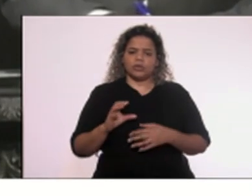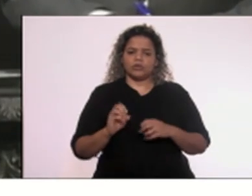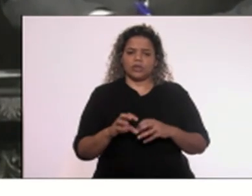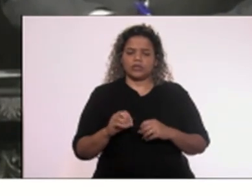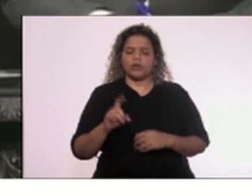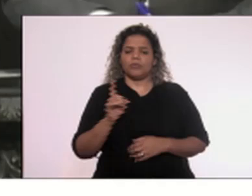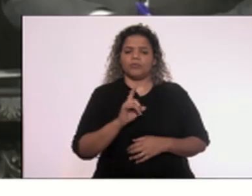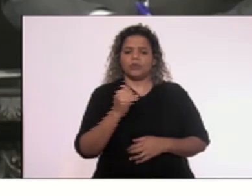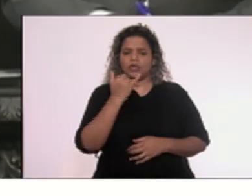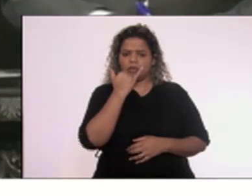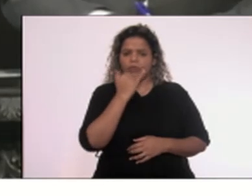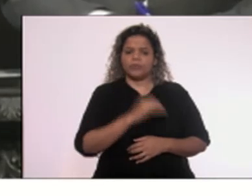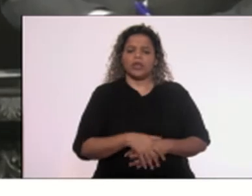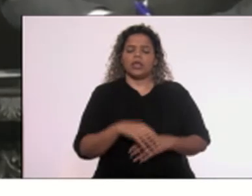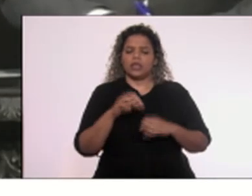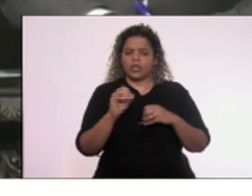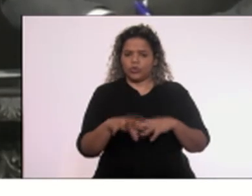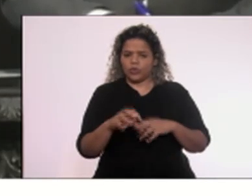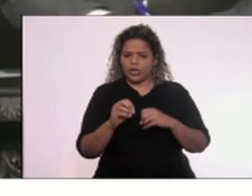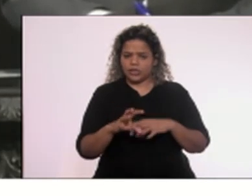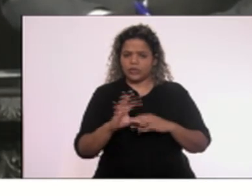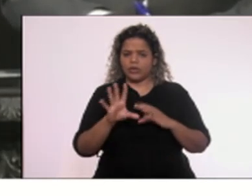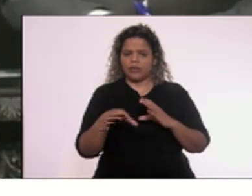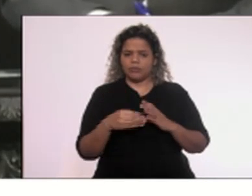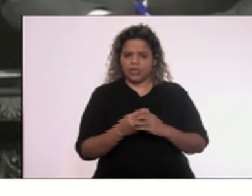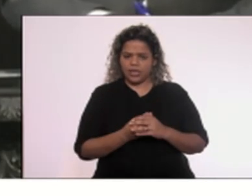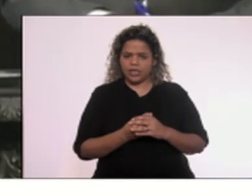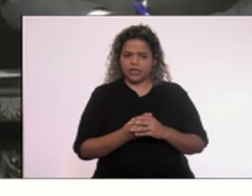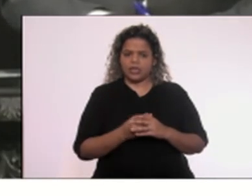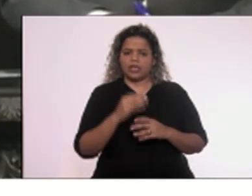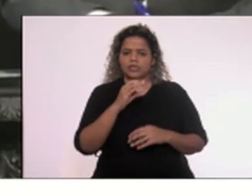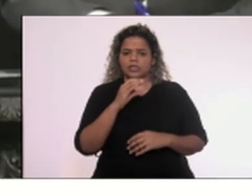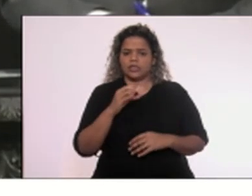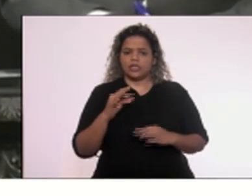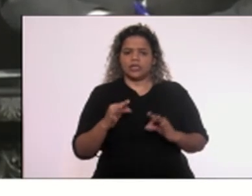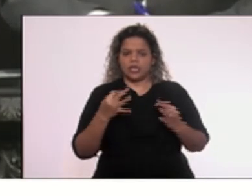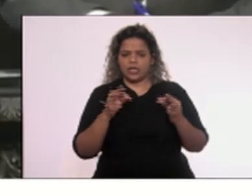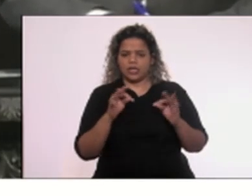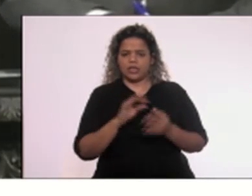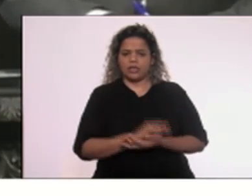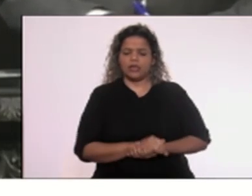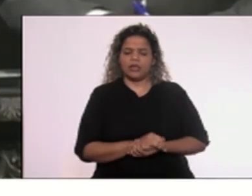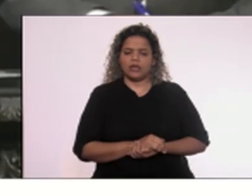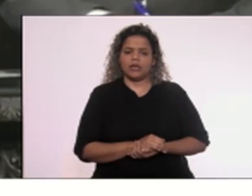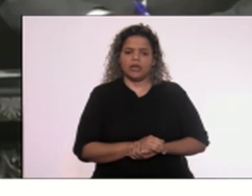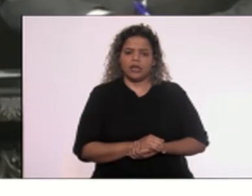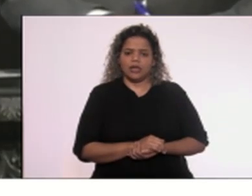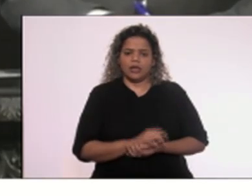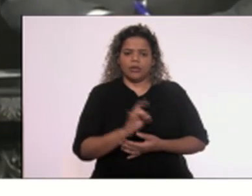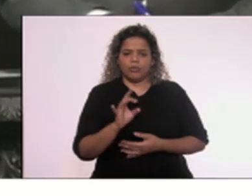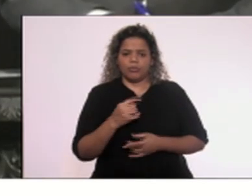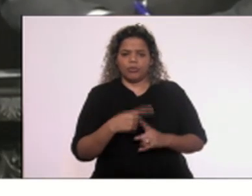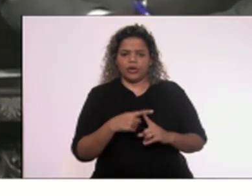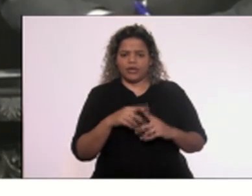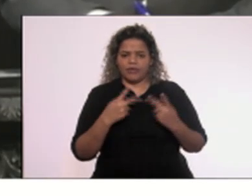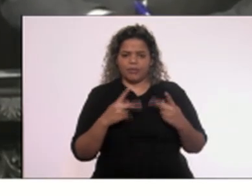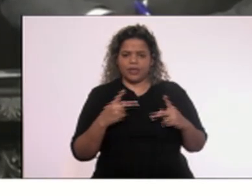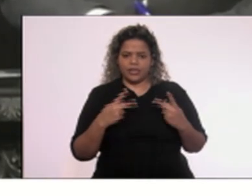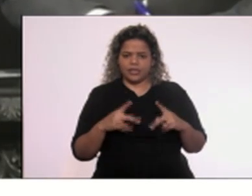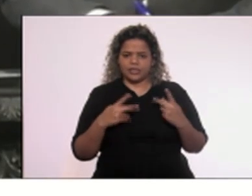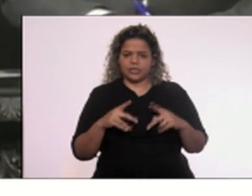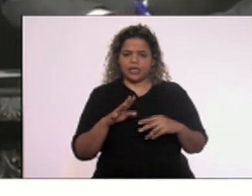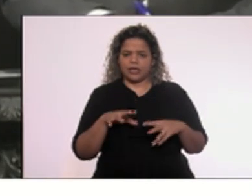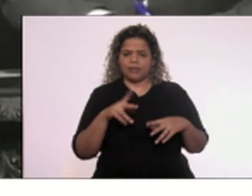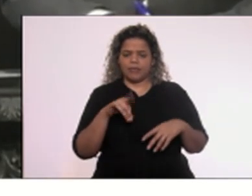Perdão. Da CCJ, não. Na educação com emendas e ciência e tecnologia com emendas. Senhor presidente. É porque Vossa Excelência vai dar parecer as emendas de